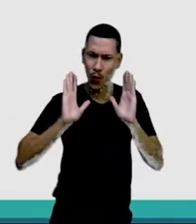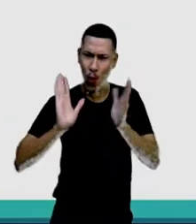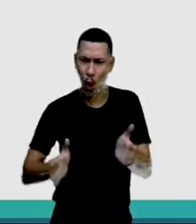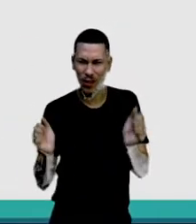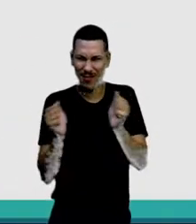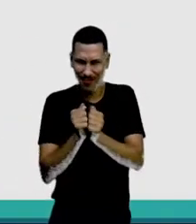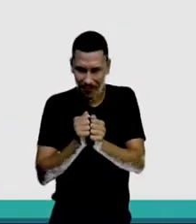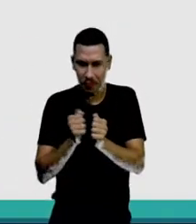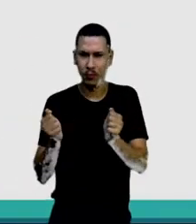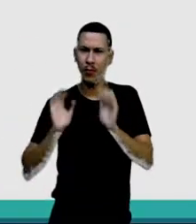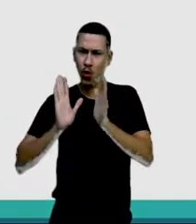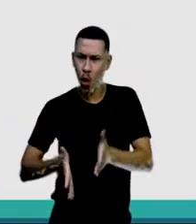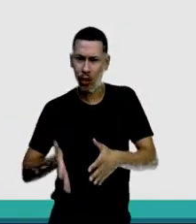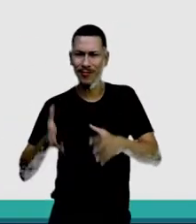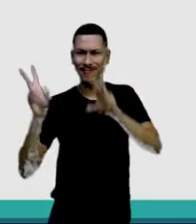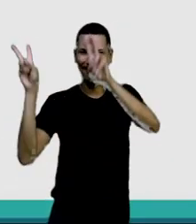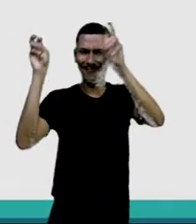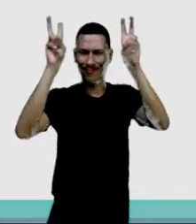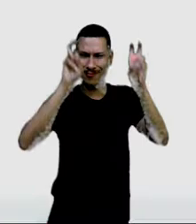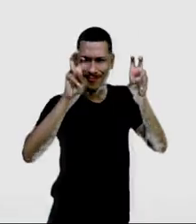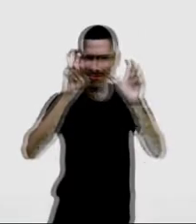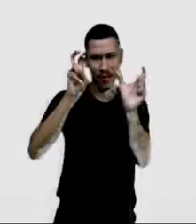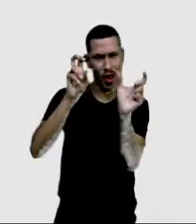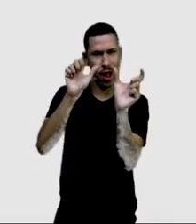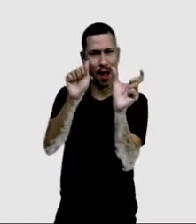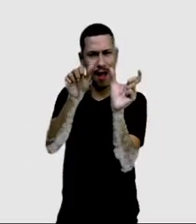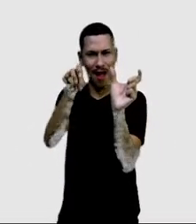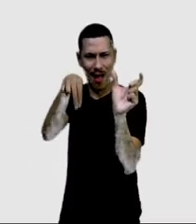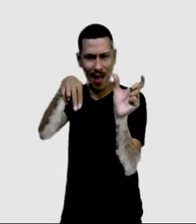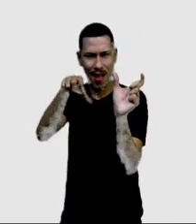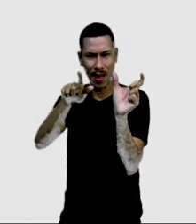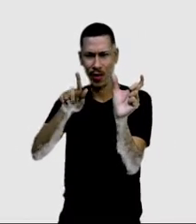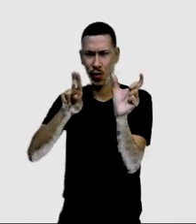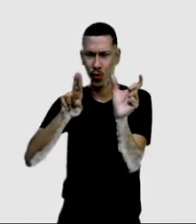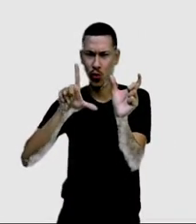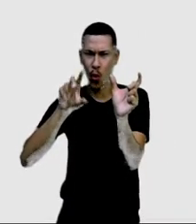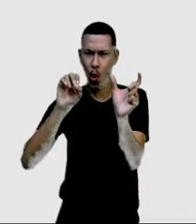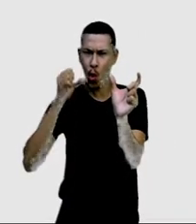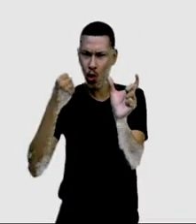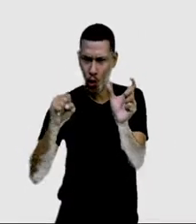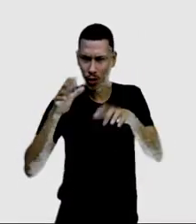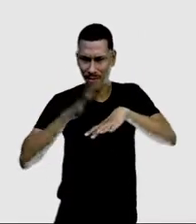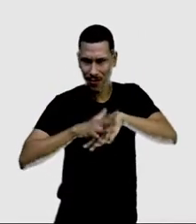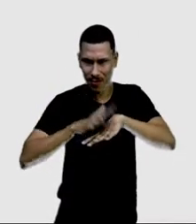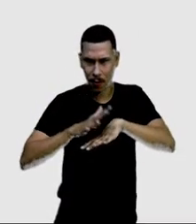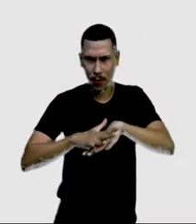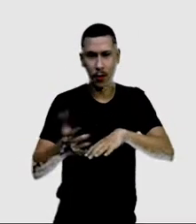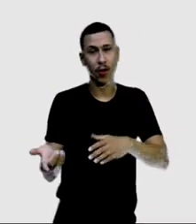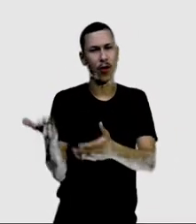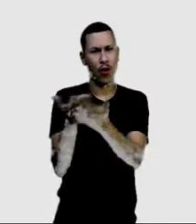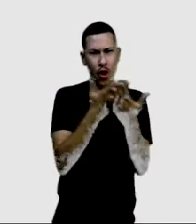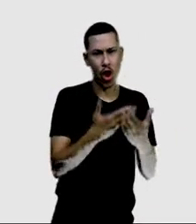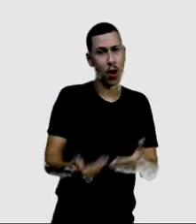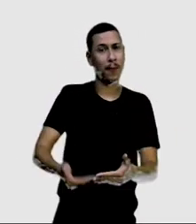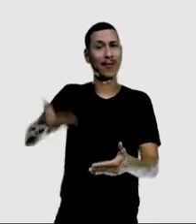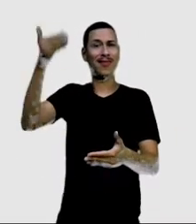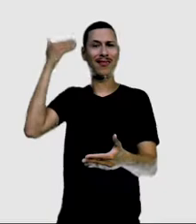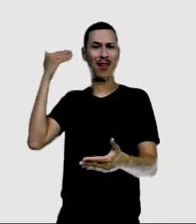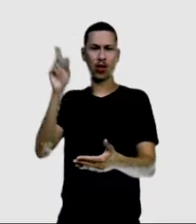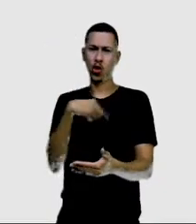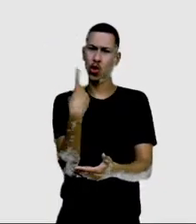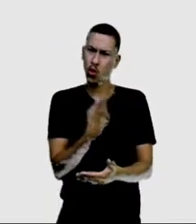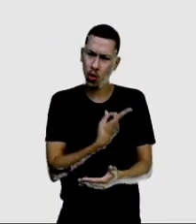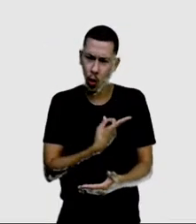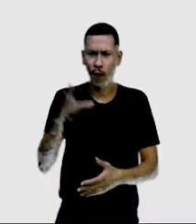hoje nós vamos falar sobre ângulos. Pois é, lembrando que na aula passada nós localizamos pares ordenados no